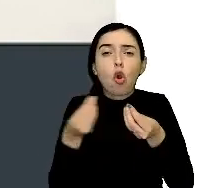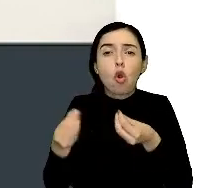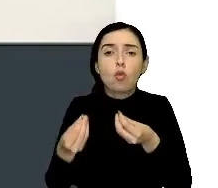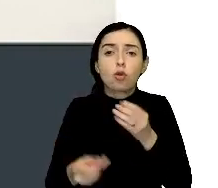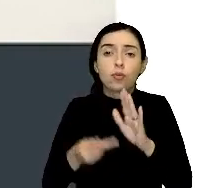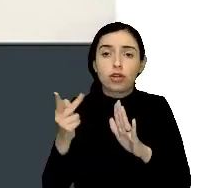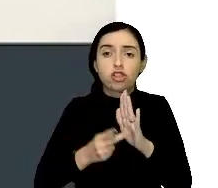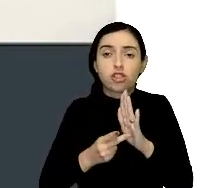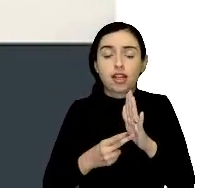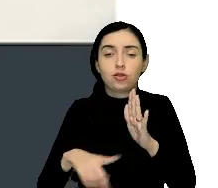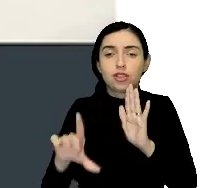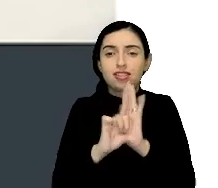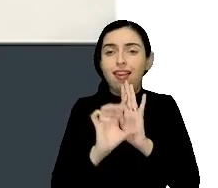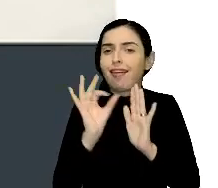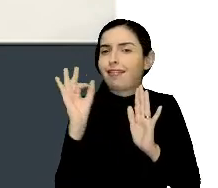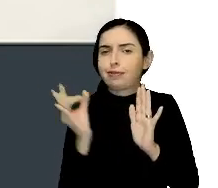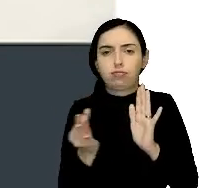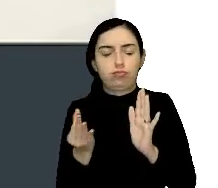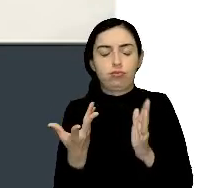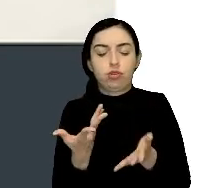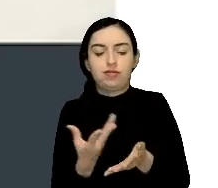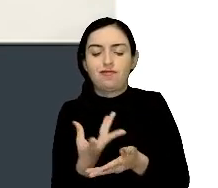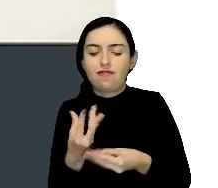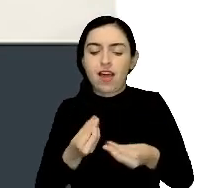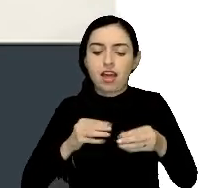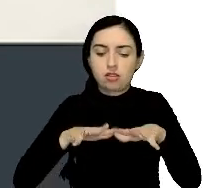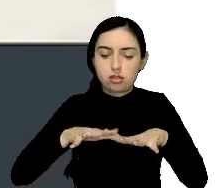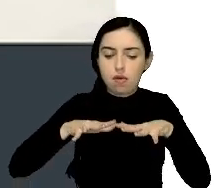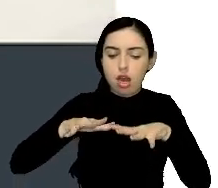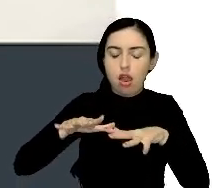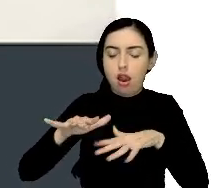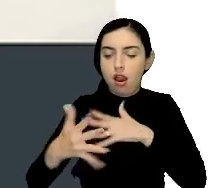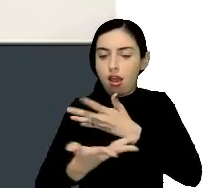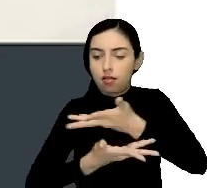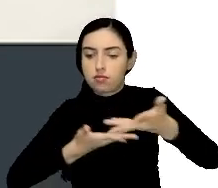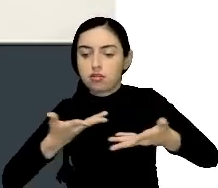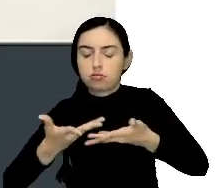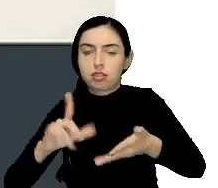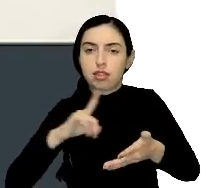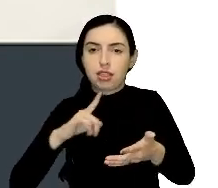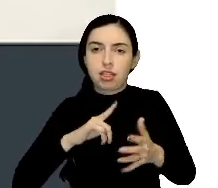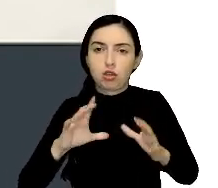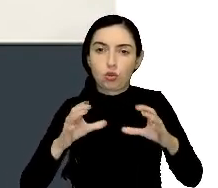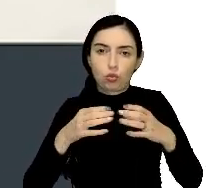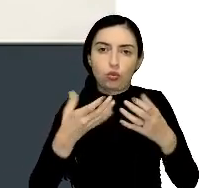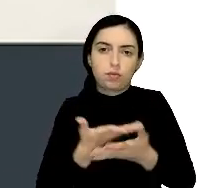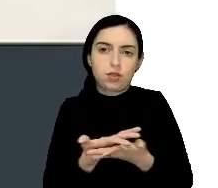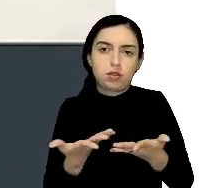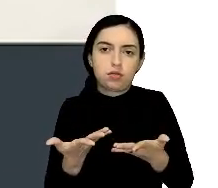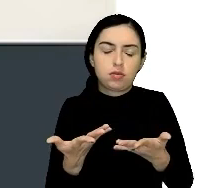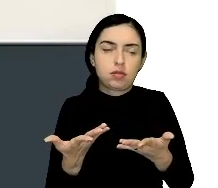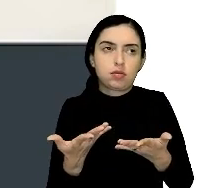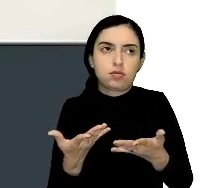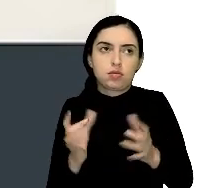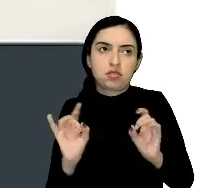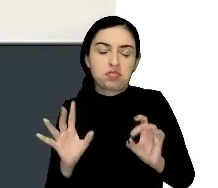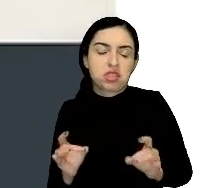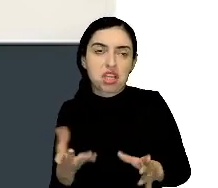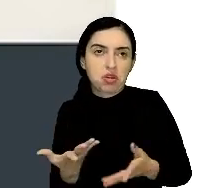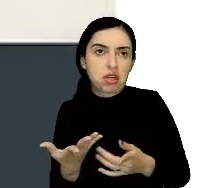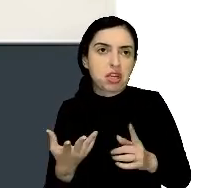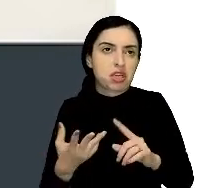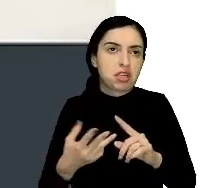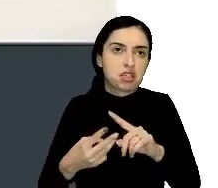ideal. Então eram vários movimentos em paralelo, né? Então a gente teve o Comigrar, a gente teve a comissão de especialistas, a gente